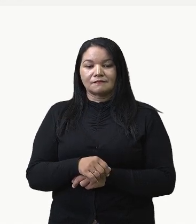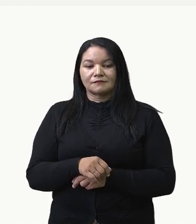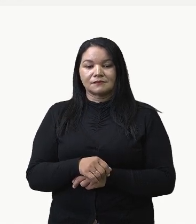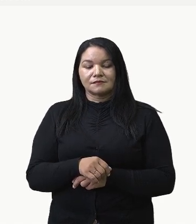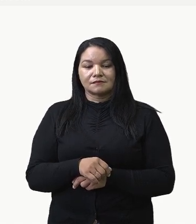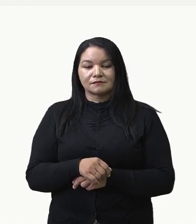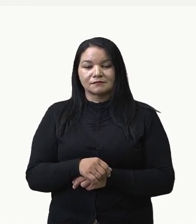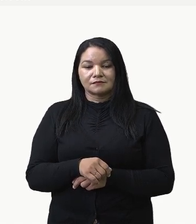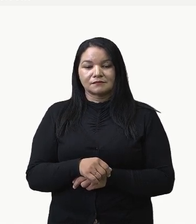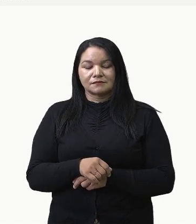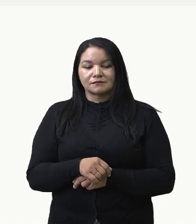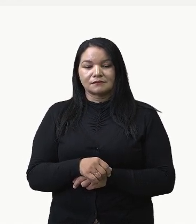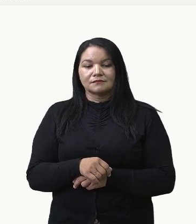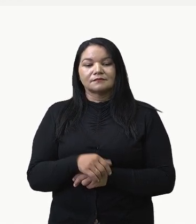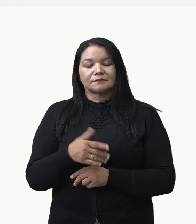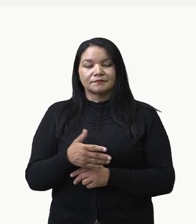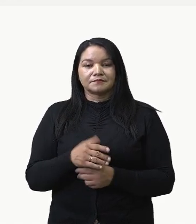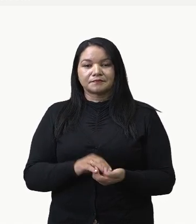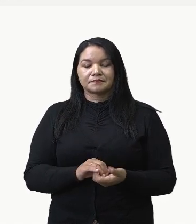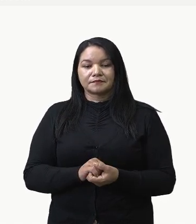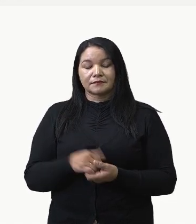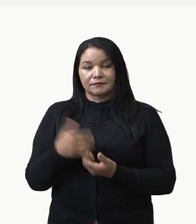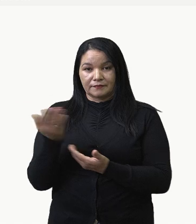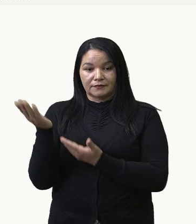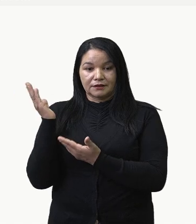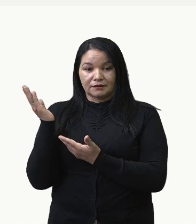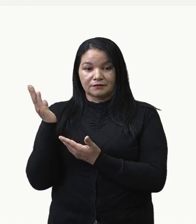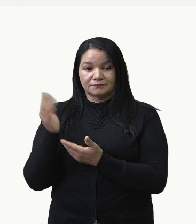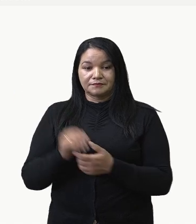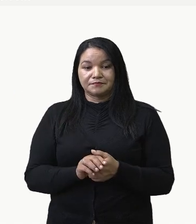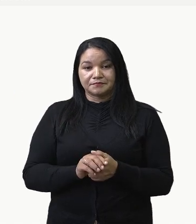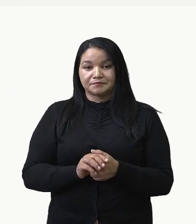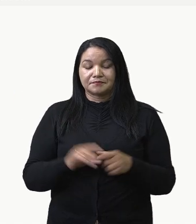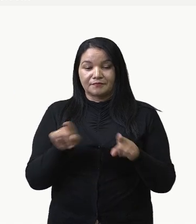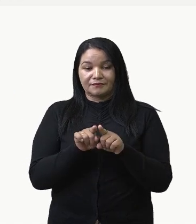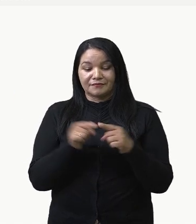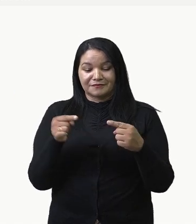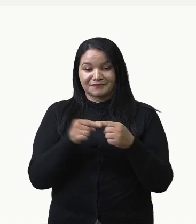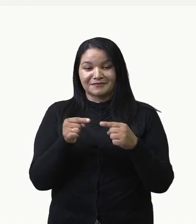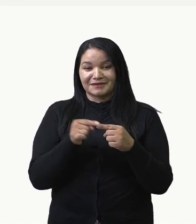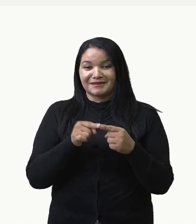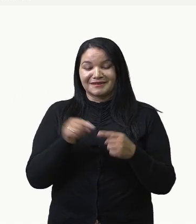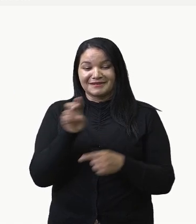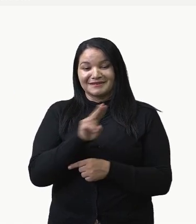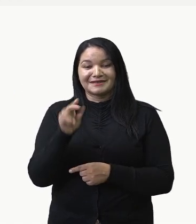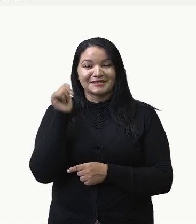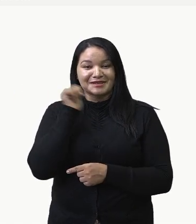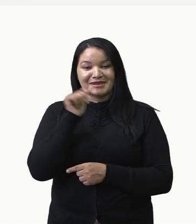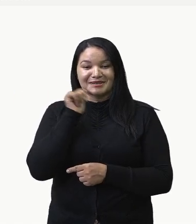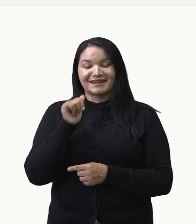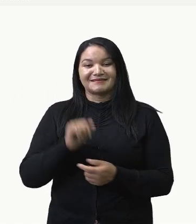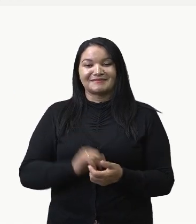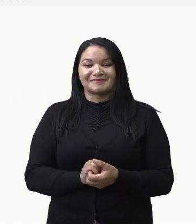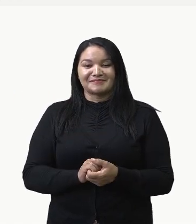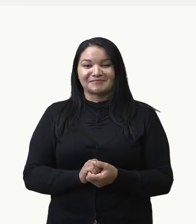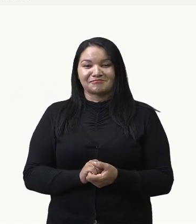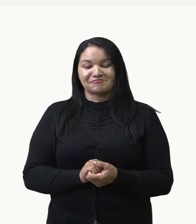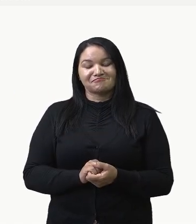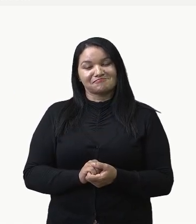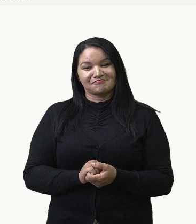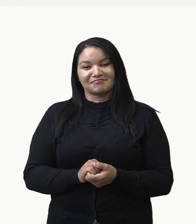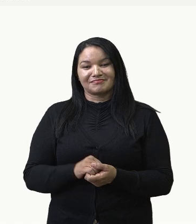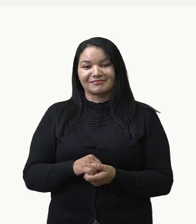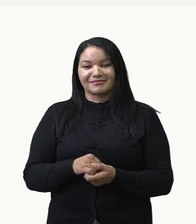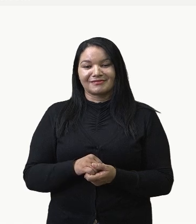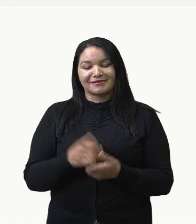mas basta dizer Paloma e é o nome de uma mulher aqui no Brasil né talvez vocês não soubessem disso terminou sabendo agora